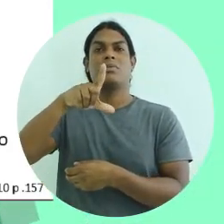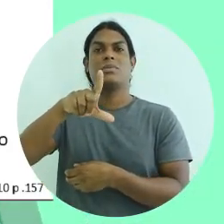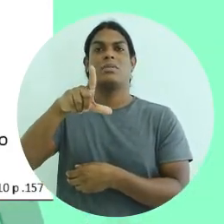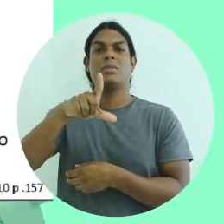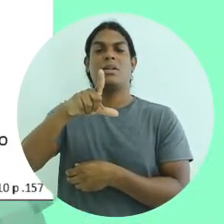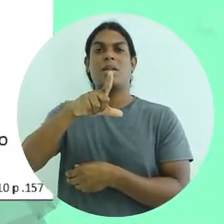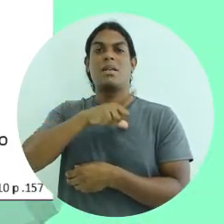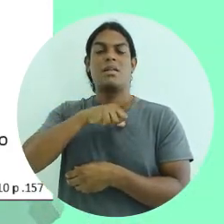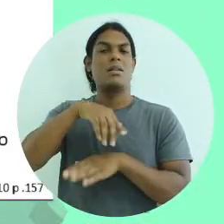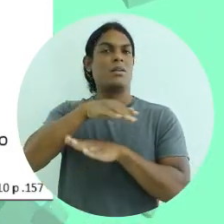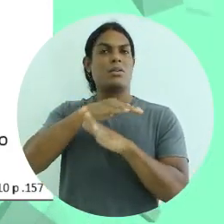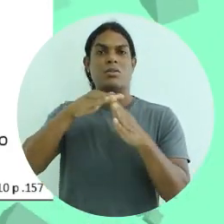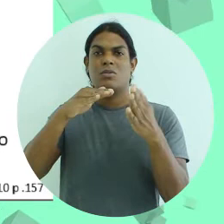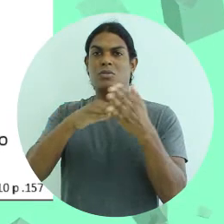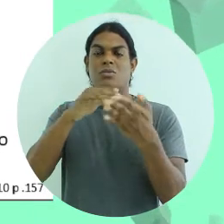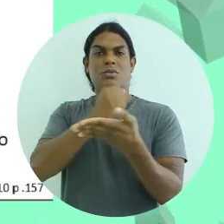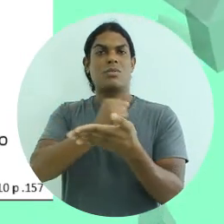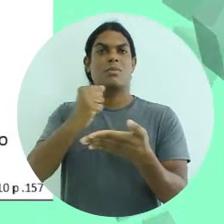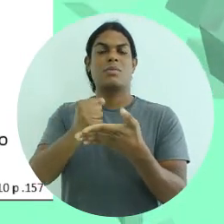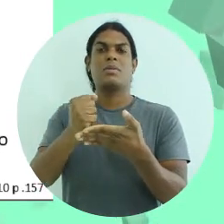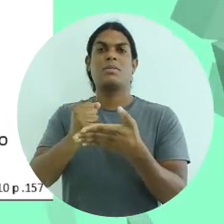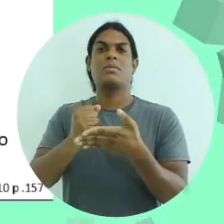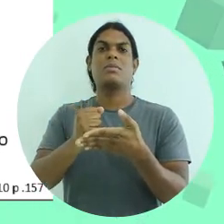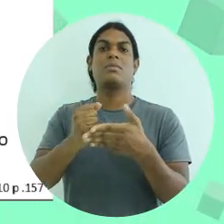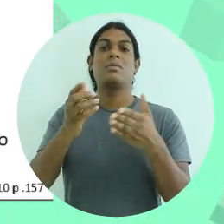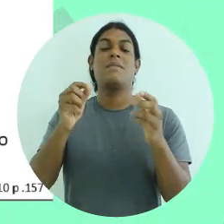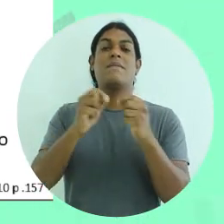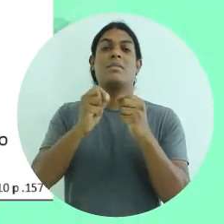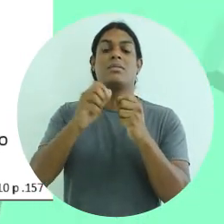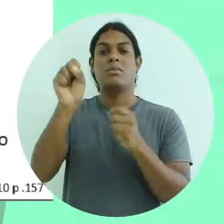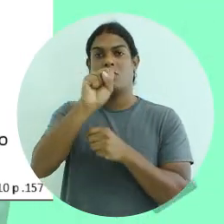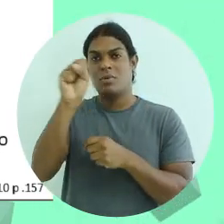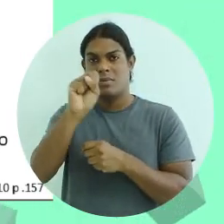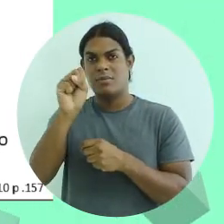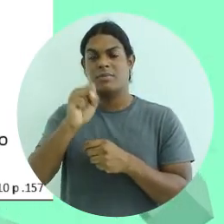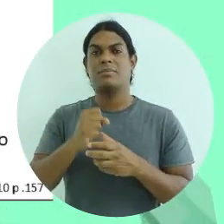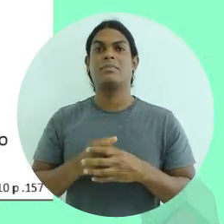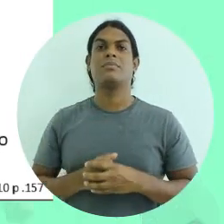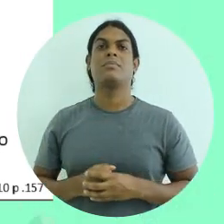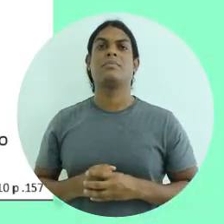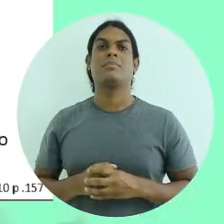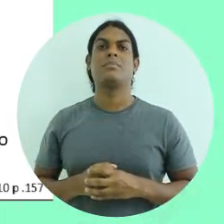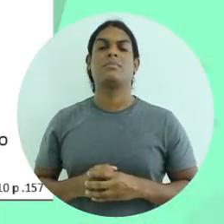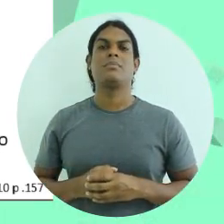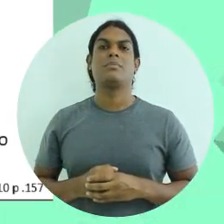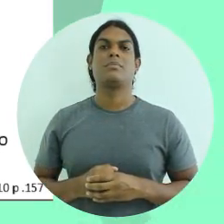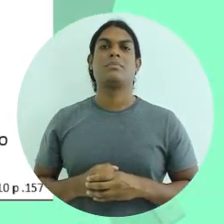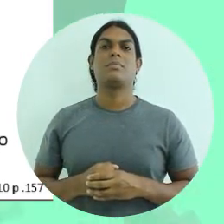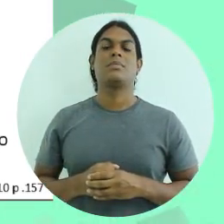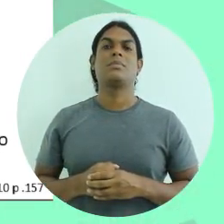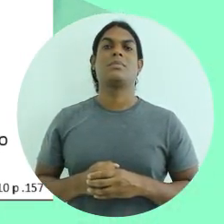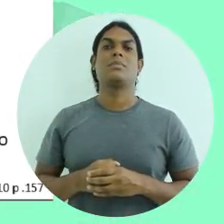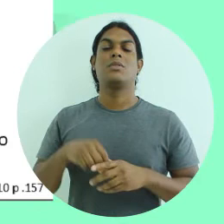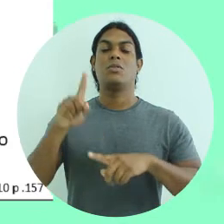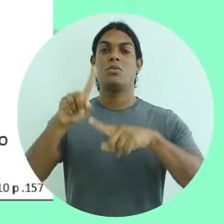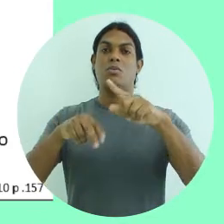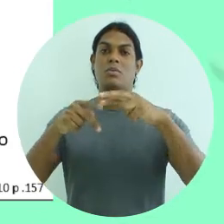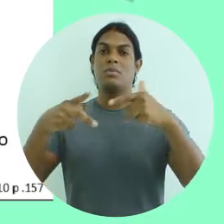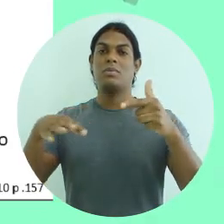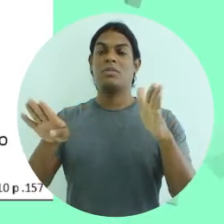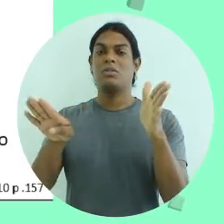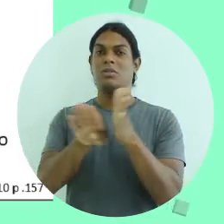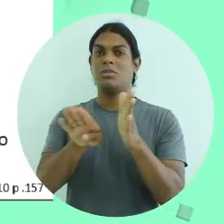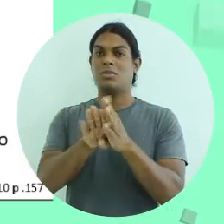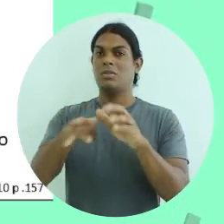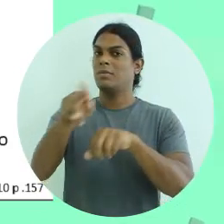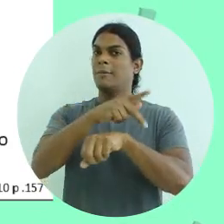essa documentação e fazer o oitavo passo, que é o despacho aduaneiro da importação, quando a mercadoria chega no destino. E aí vem